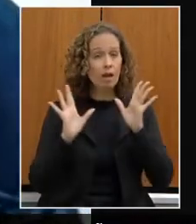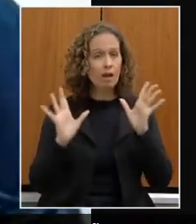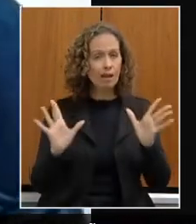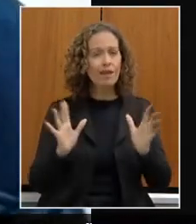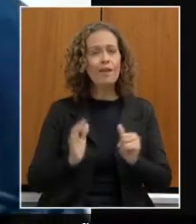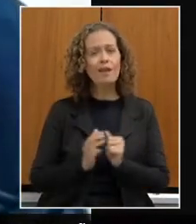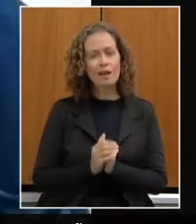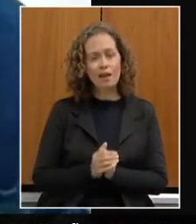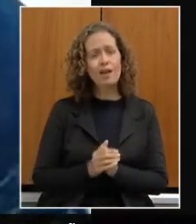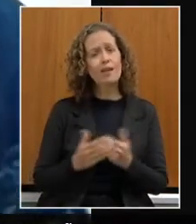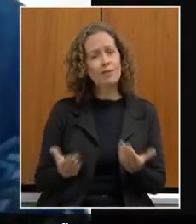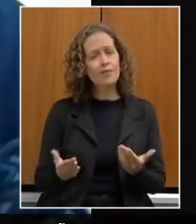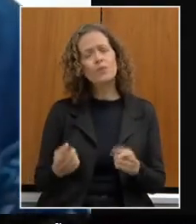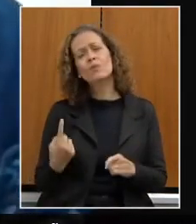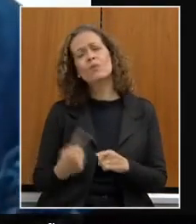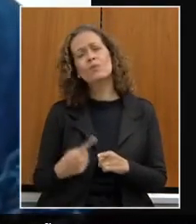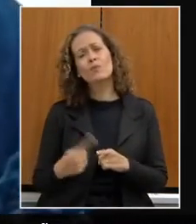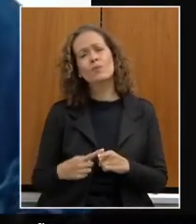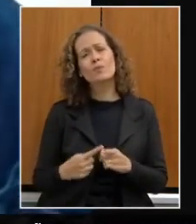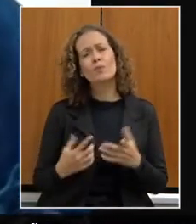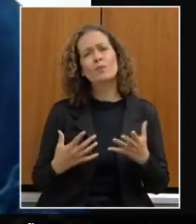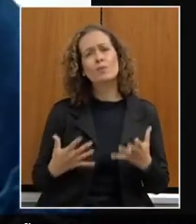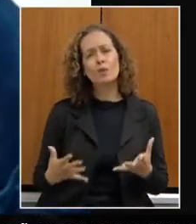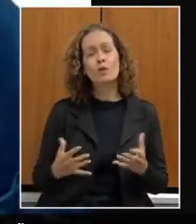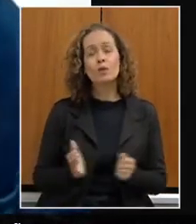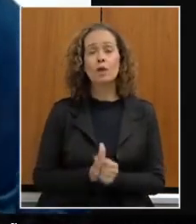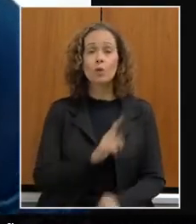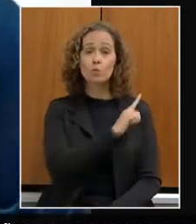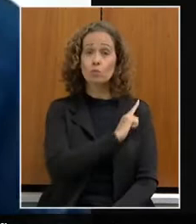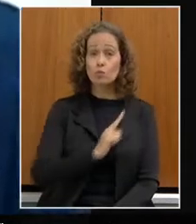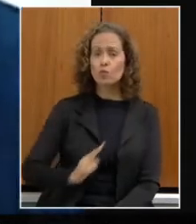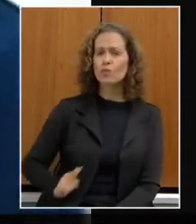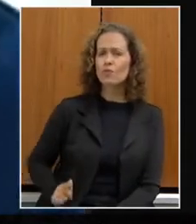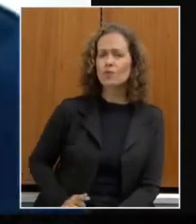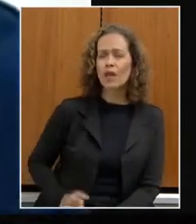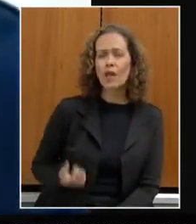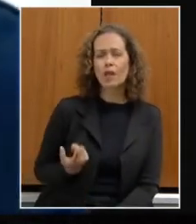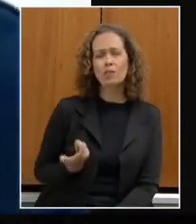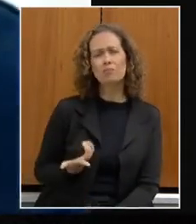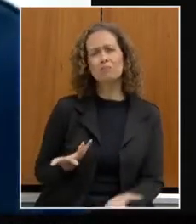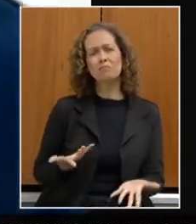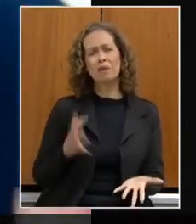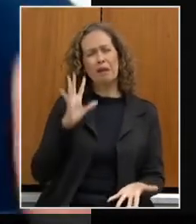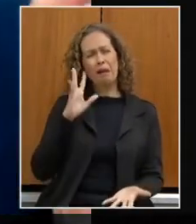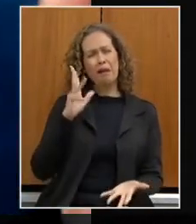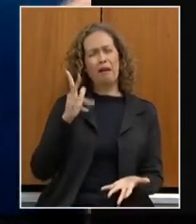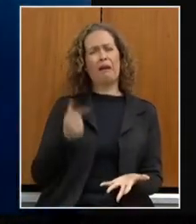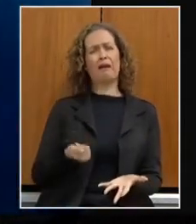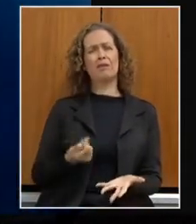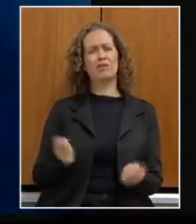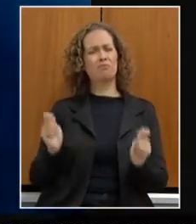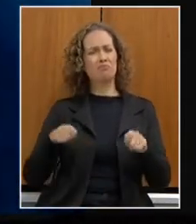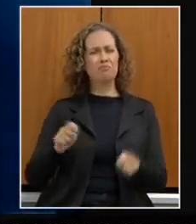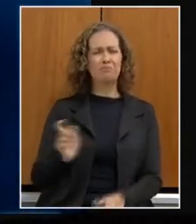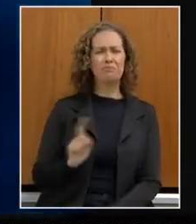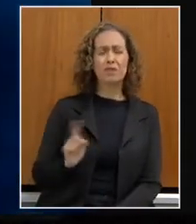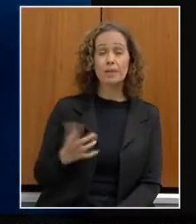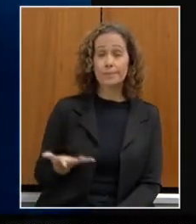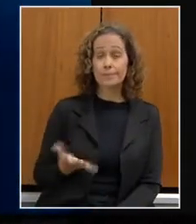e porque o governo se julga incapaz apesar que tem uma escola